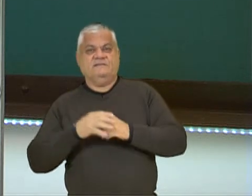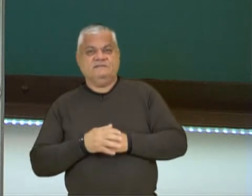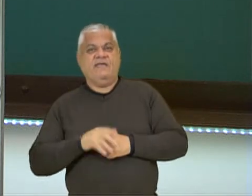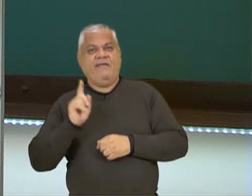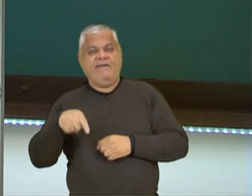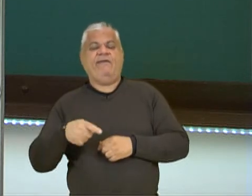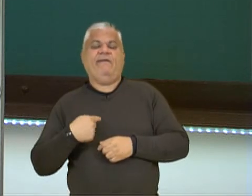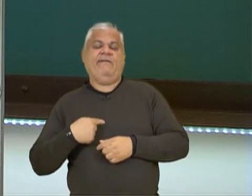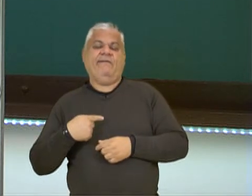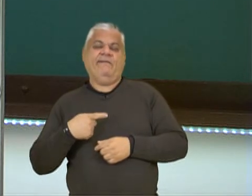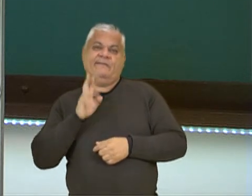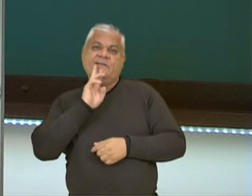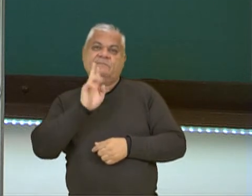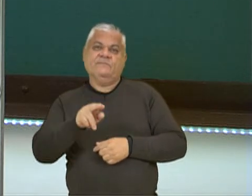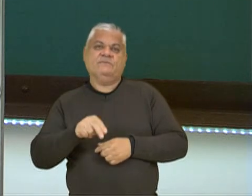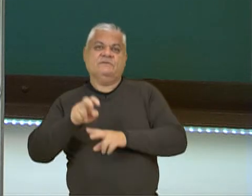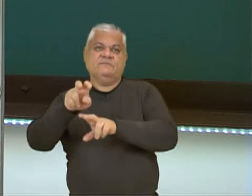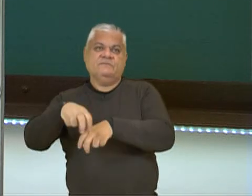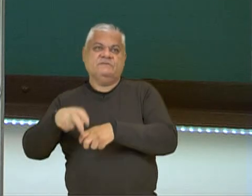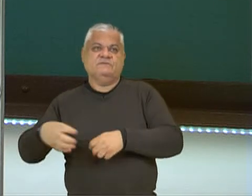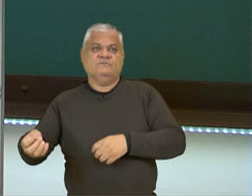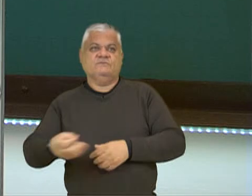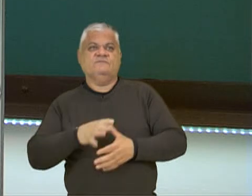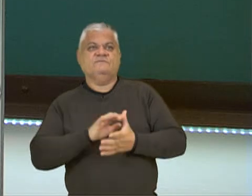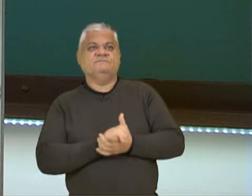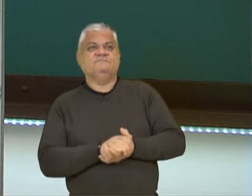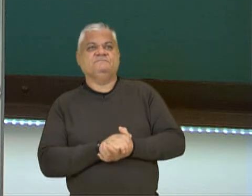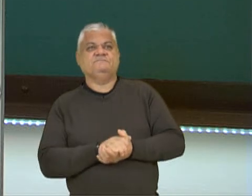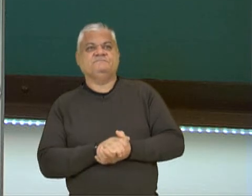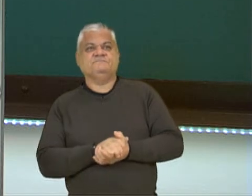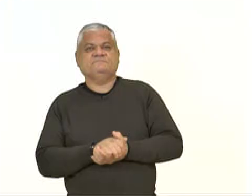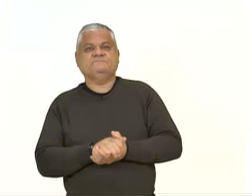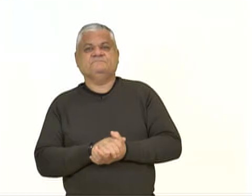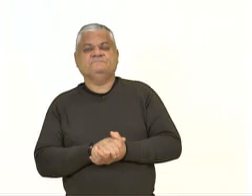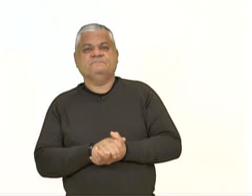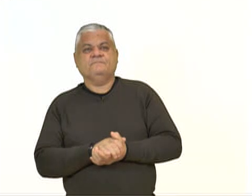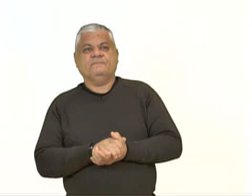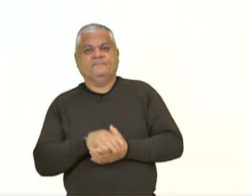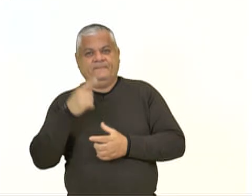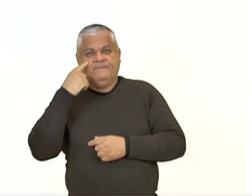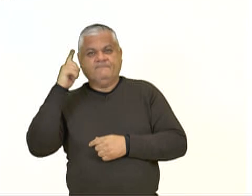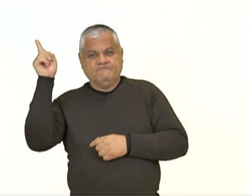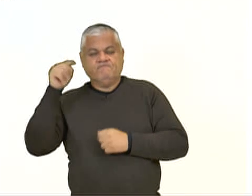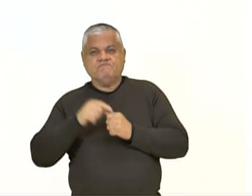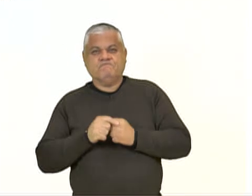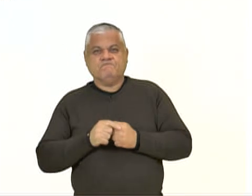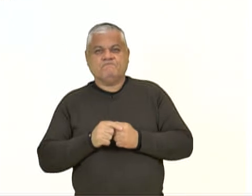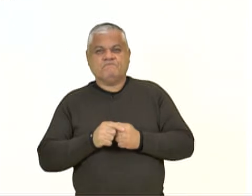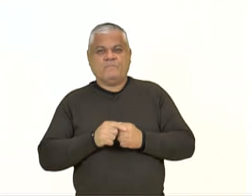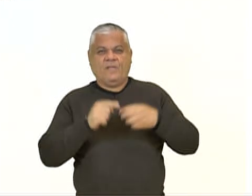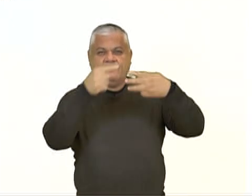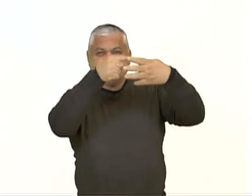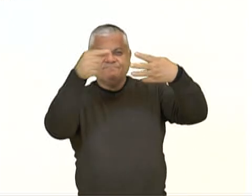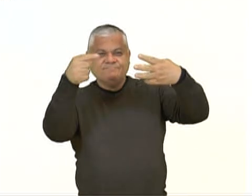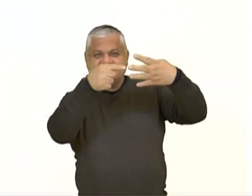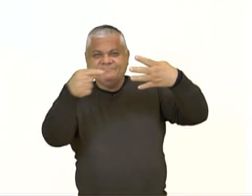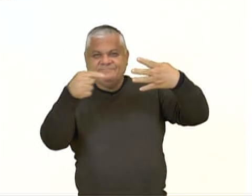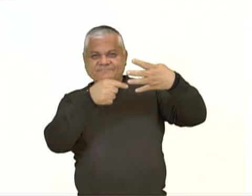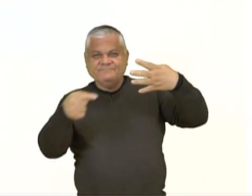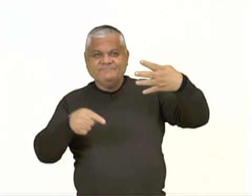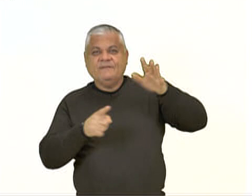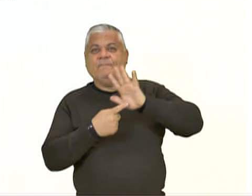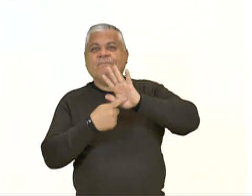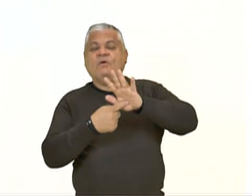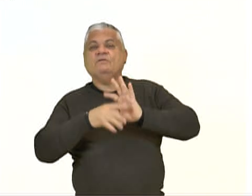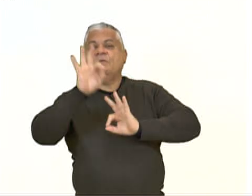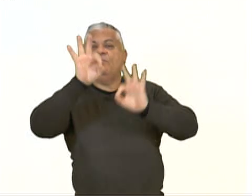resultados dessa modernização agrícola, certo? E aqui nós temos um gráfico só para ilustrar para a gente essa ideia das atividades do